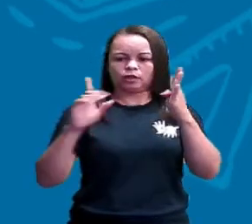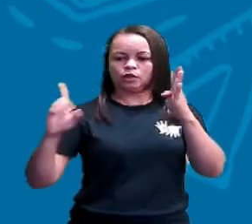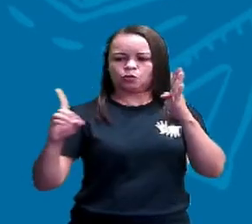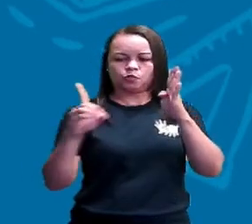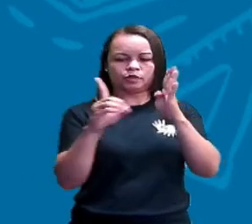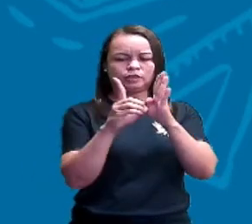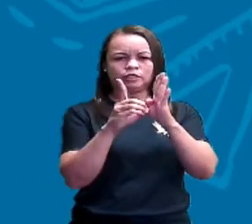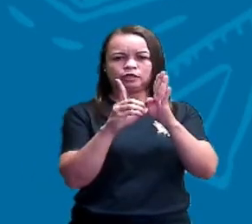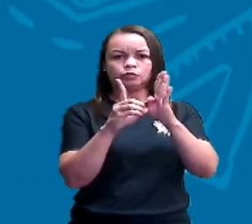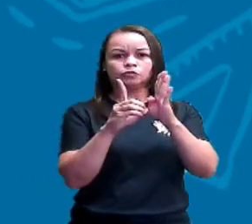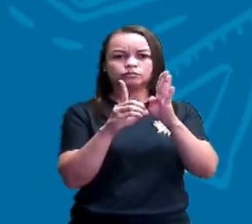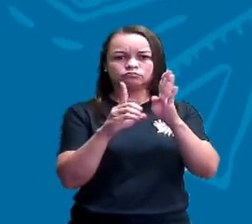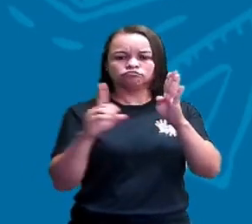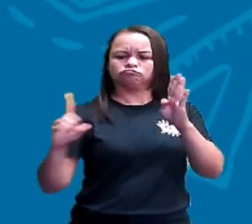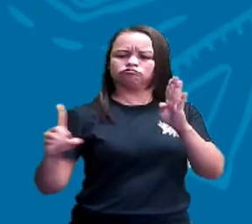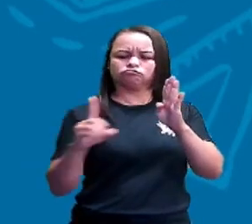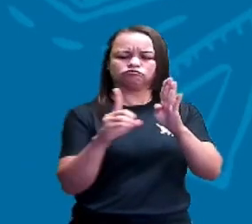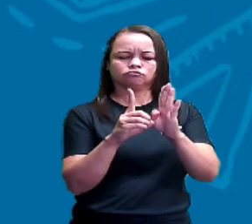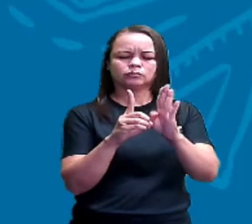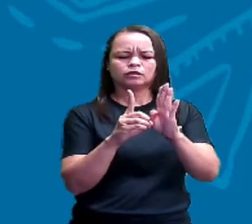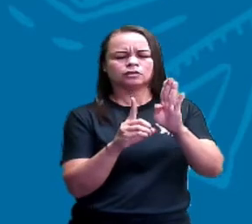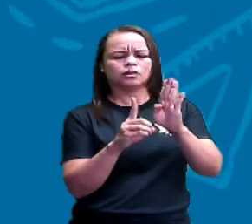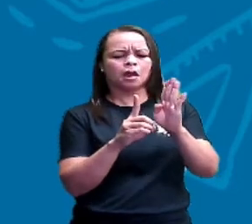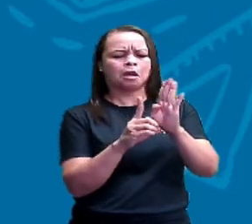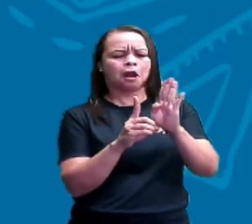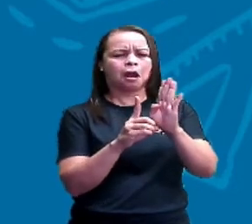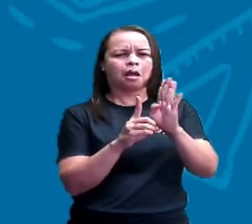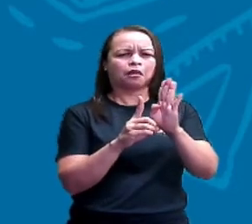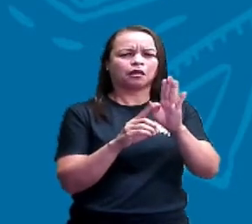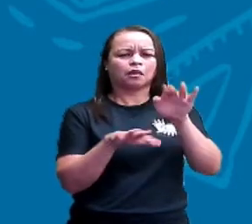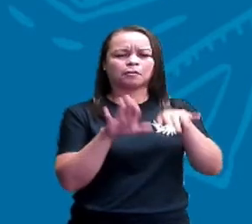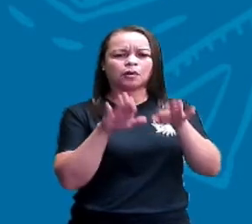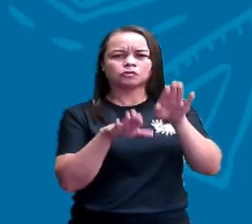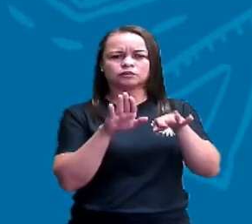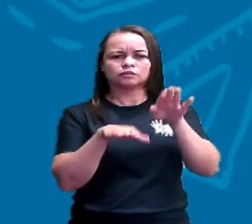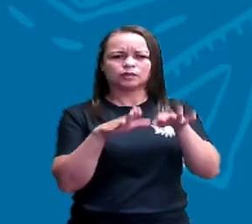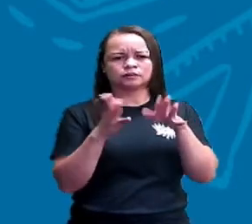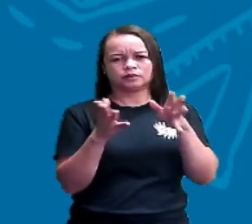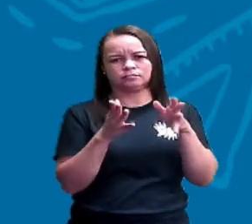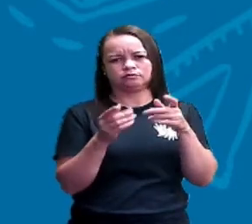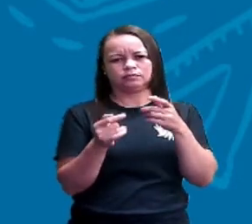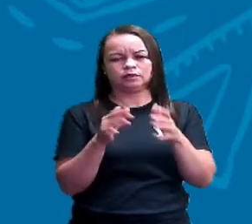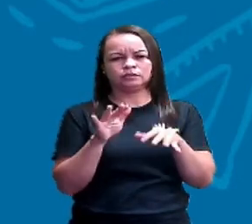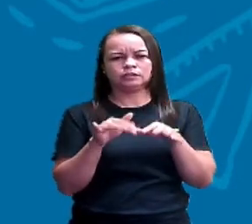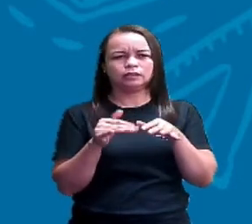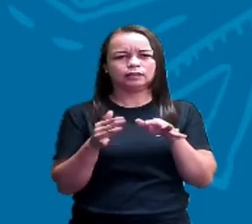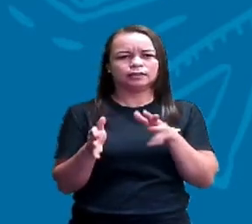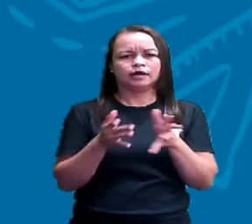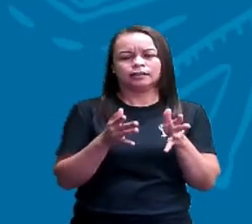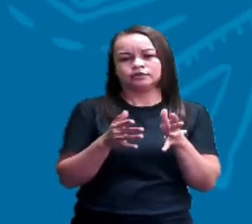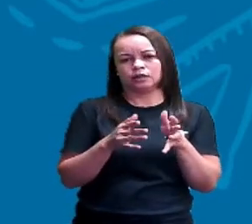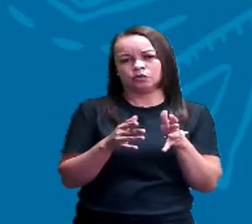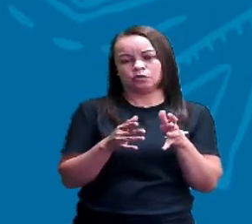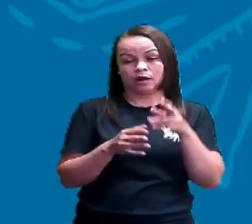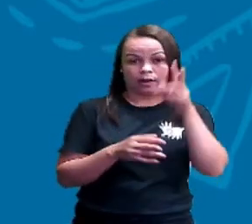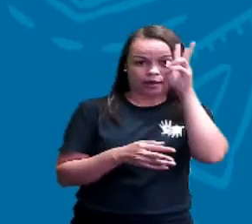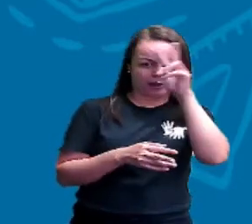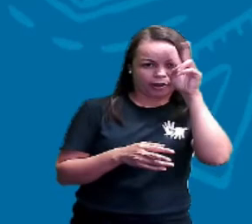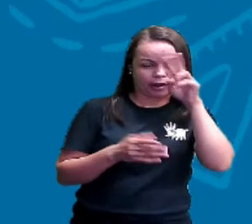aproximadamente. Lembra que a gente não está trabalhando com números exatos. A gente está trabalhando com